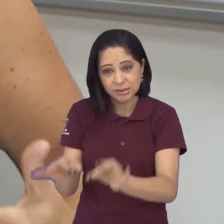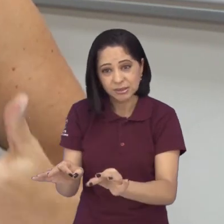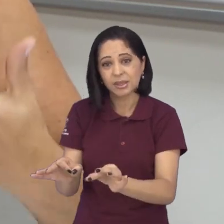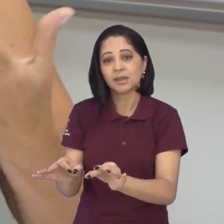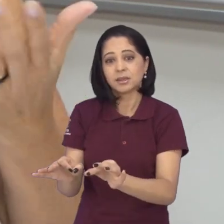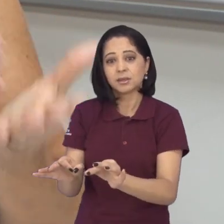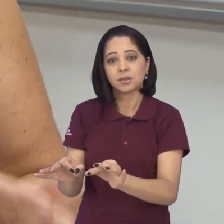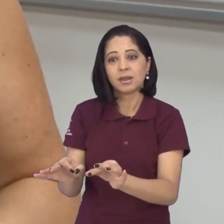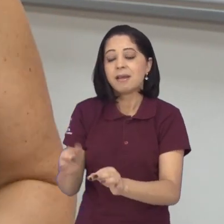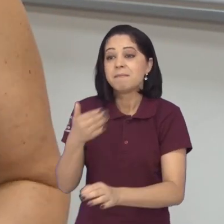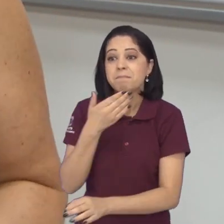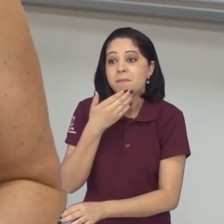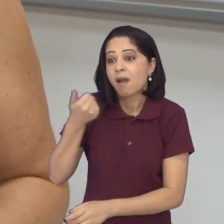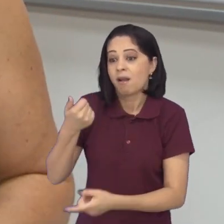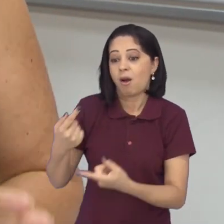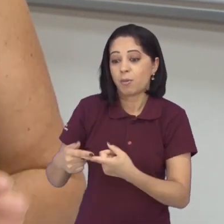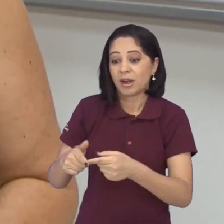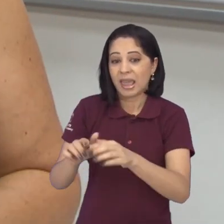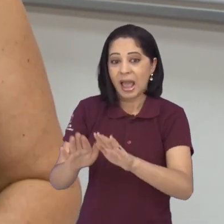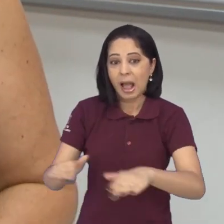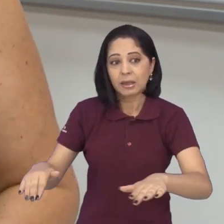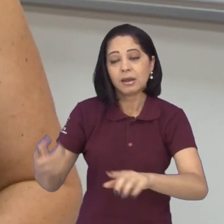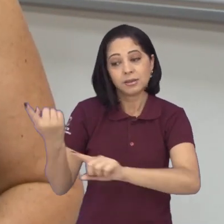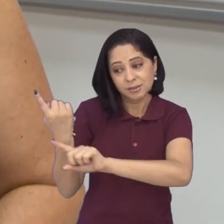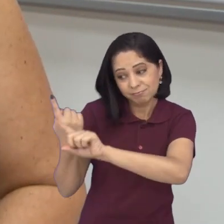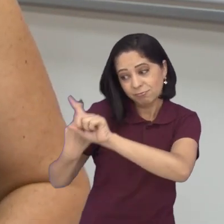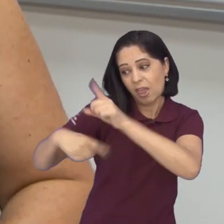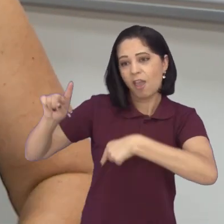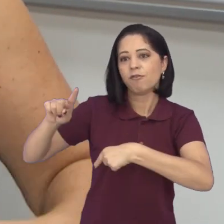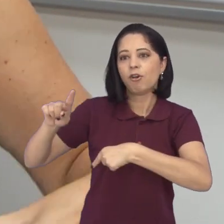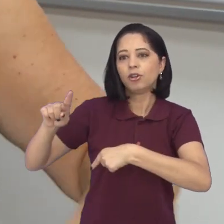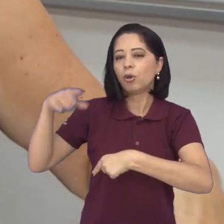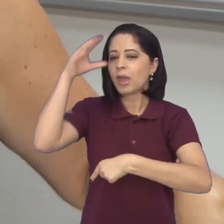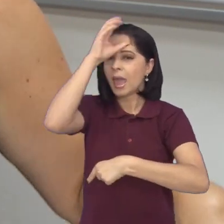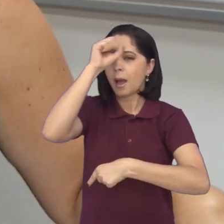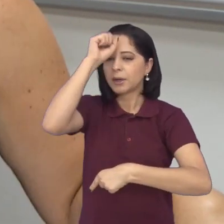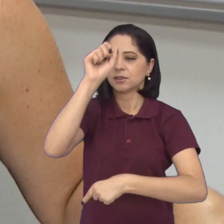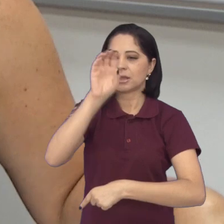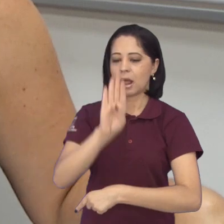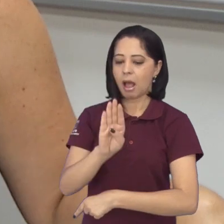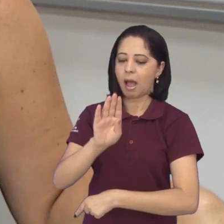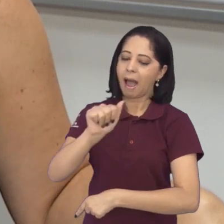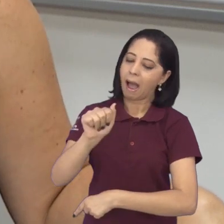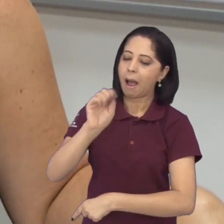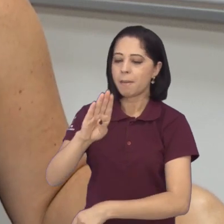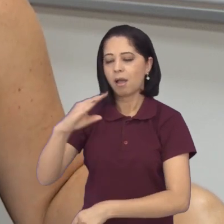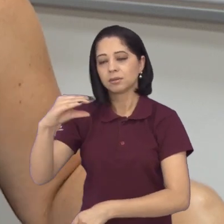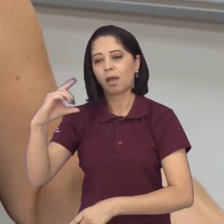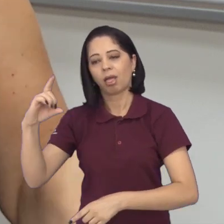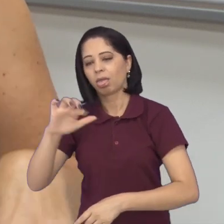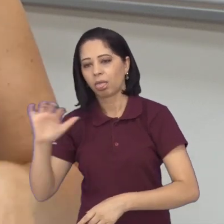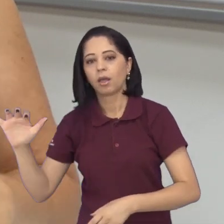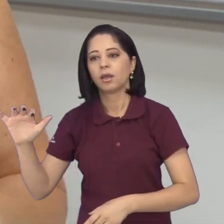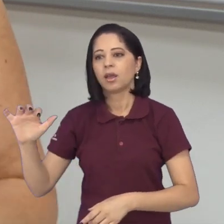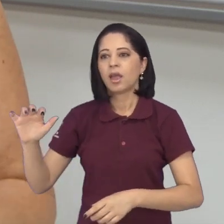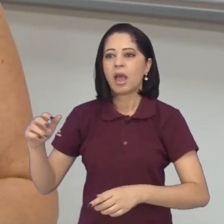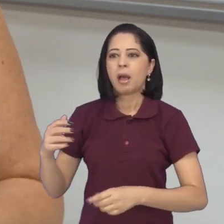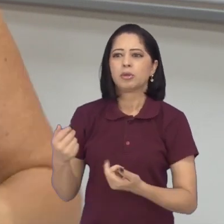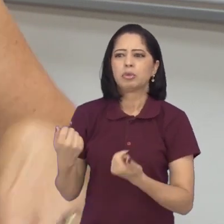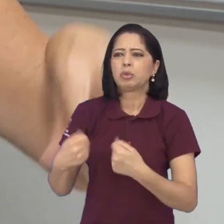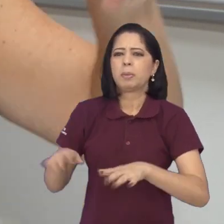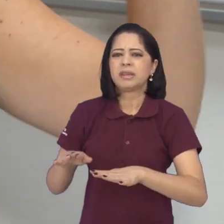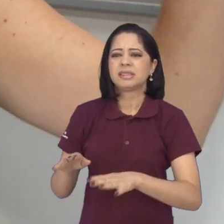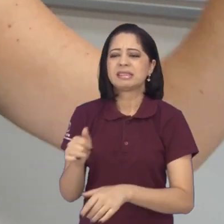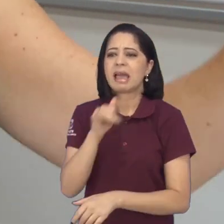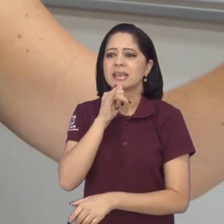fazer um tratamento, e fazer um encaminhamento adequado, essa criança ela tem chance de evoluir no seu ensino-aprendizagem, né? Não vai